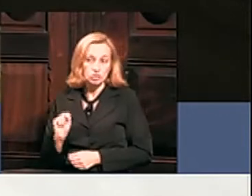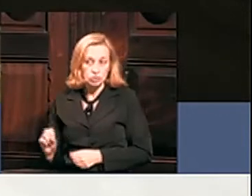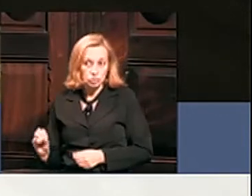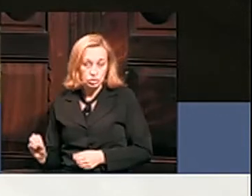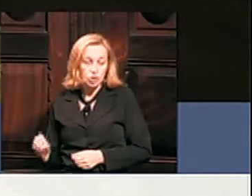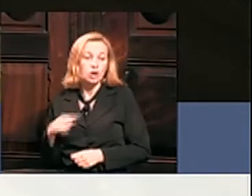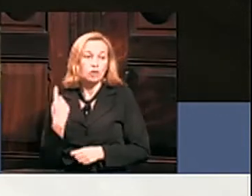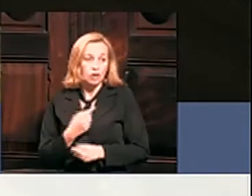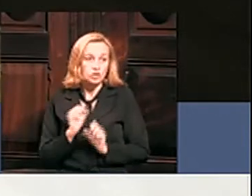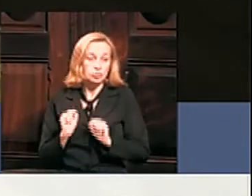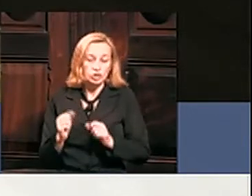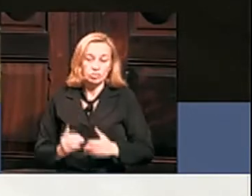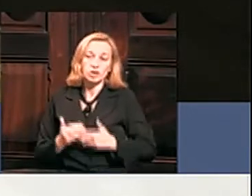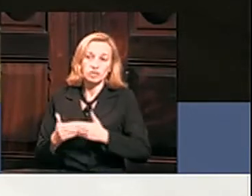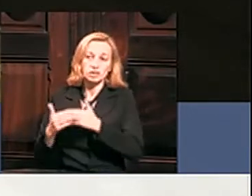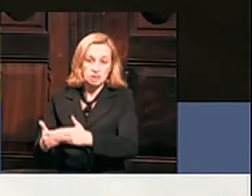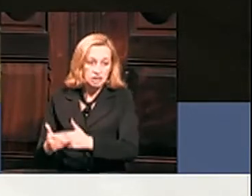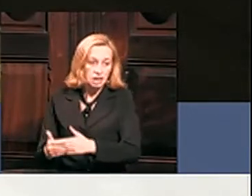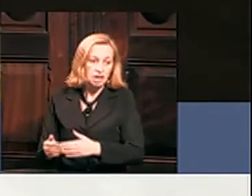podemos avançar